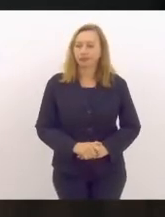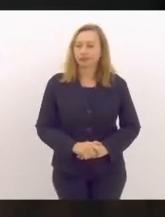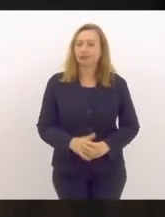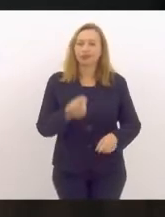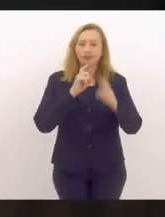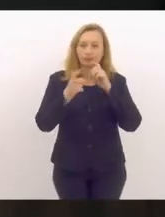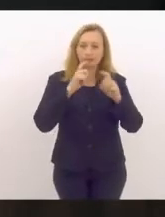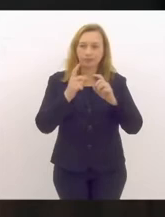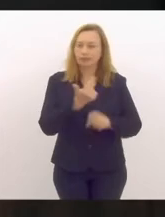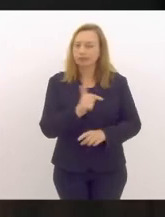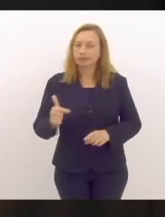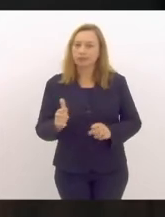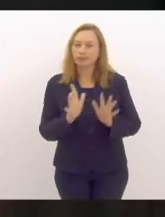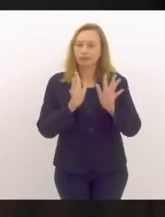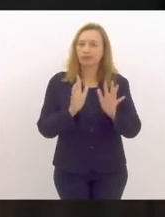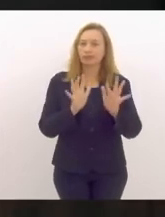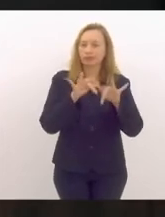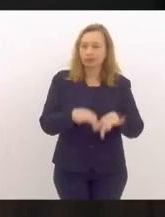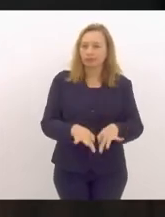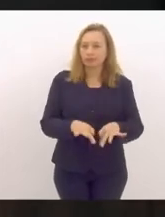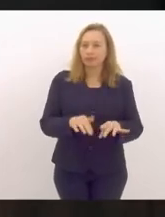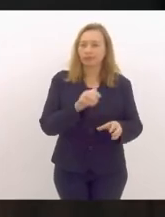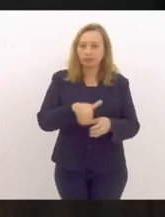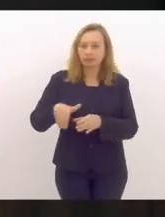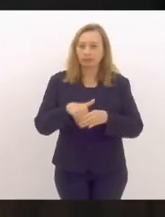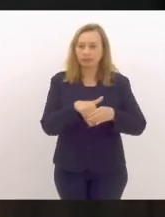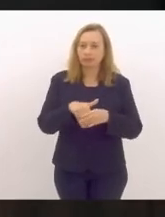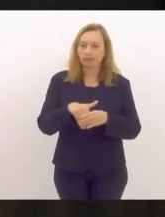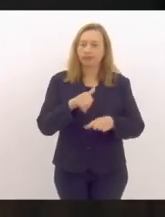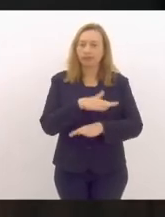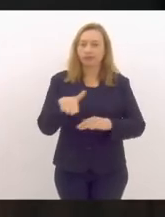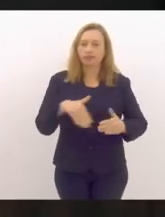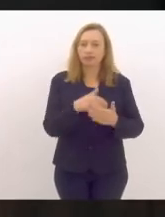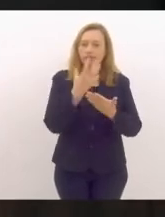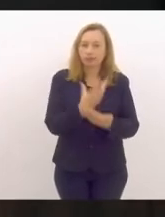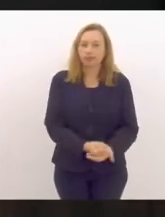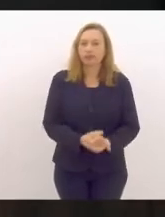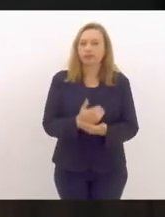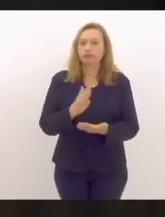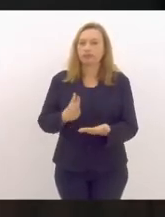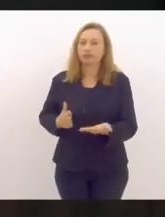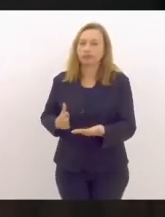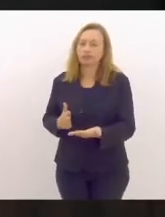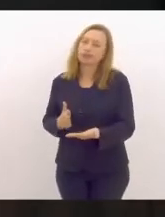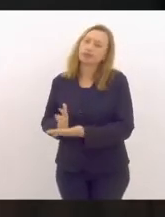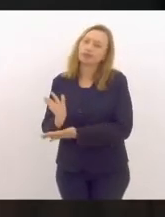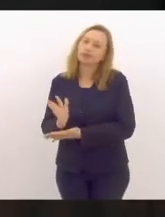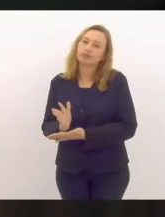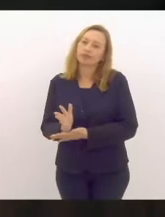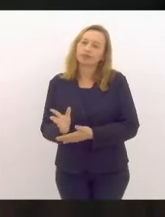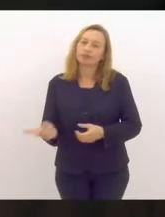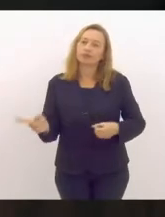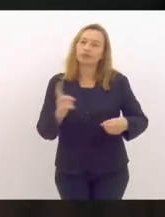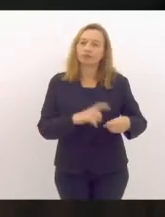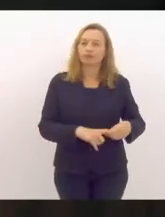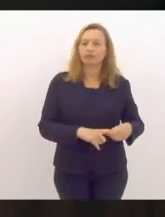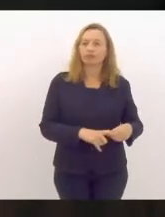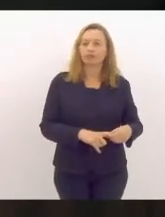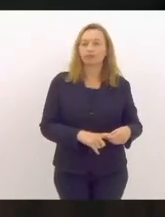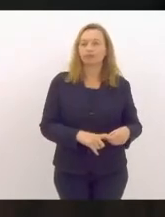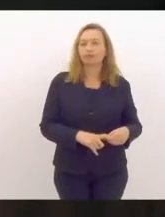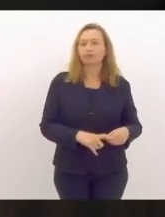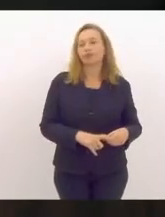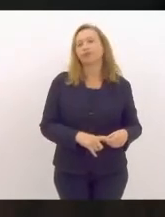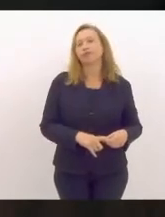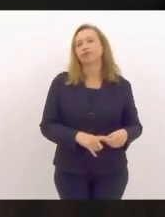Em discussão. Não havendo quem queira discutir, encerrada a discussão. Em votação, se os que aprovam permaneçam como estão aprovados, retorna ao autor